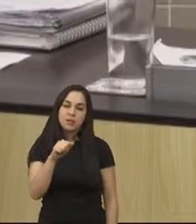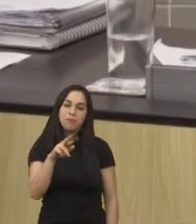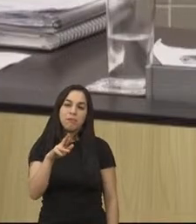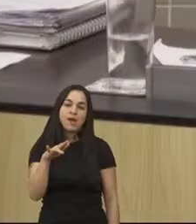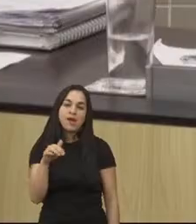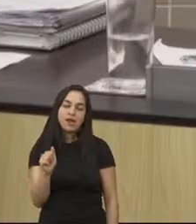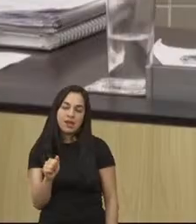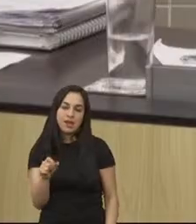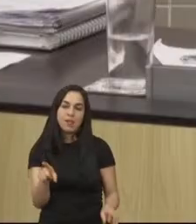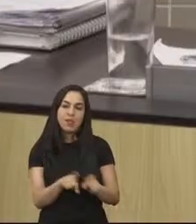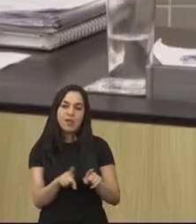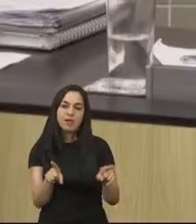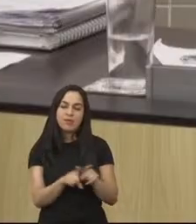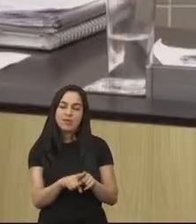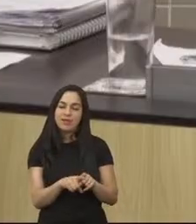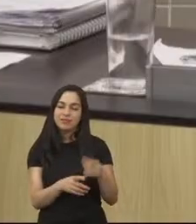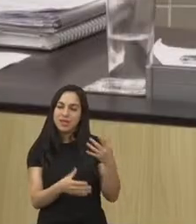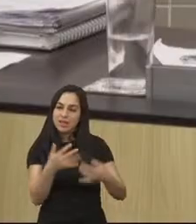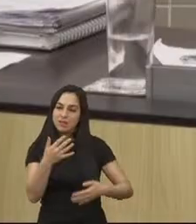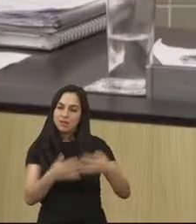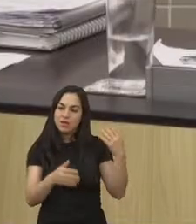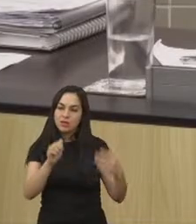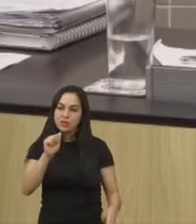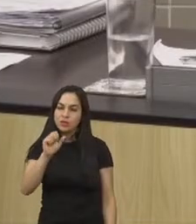agora afetando o SAI.